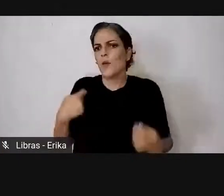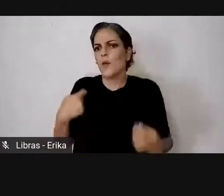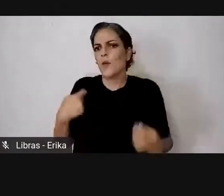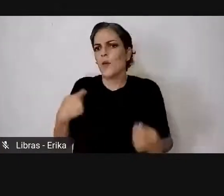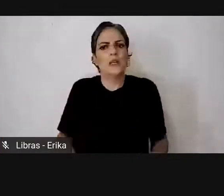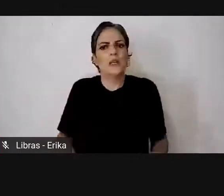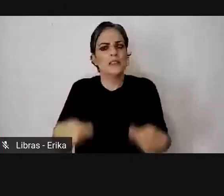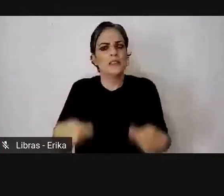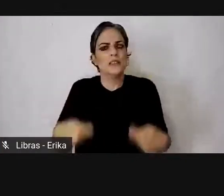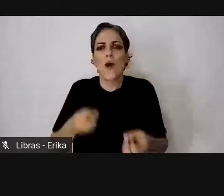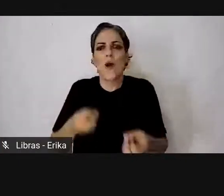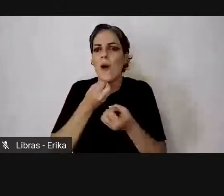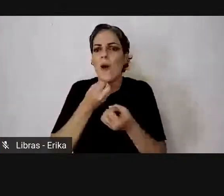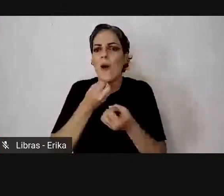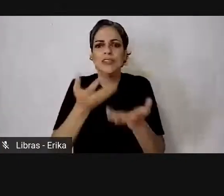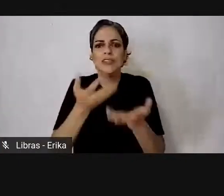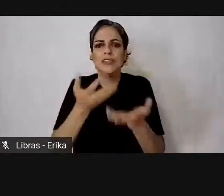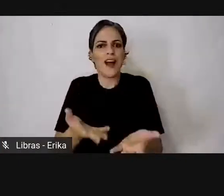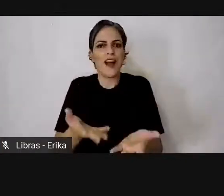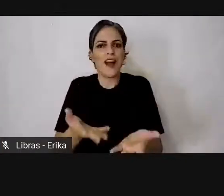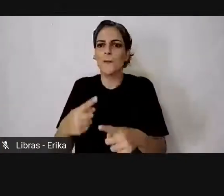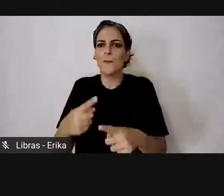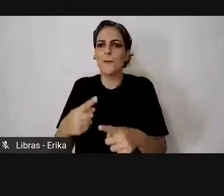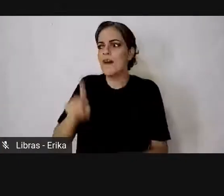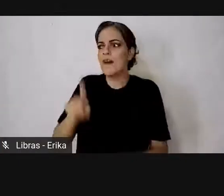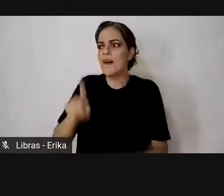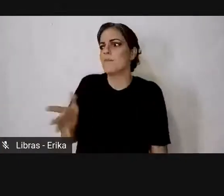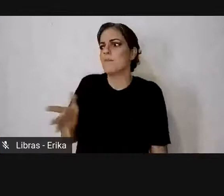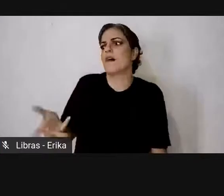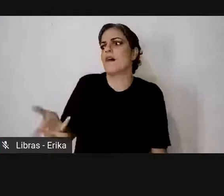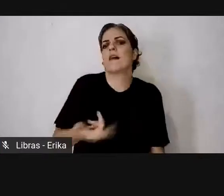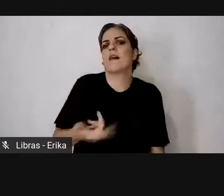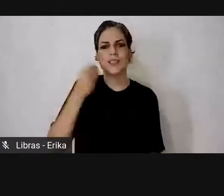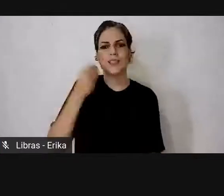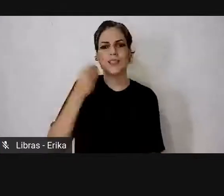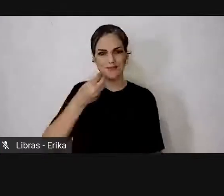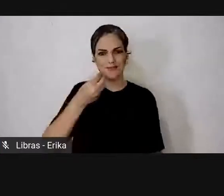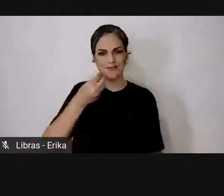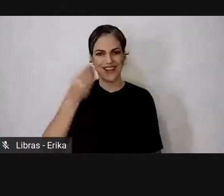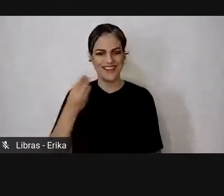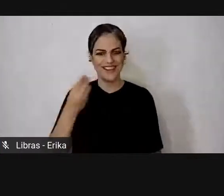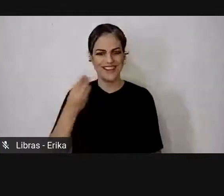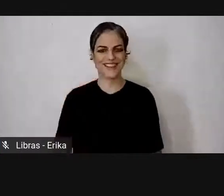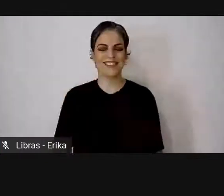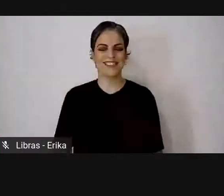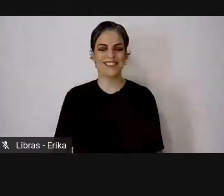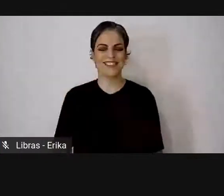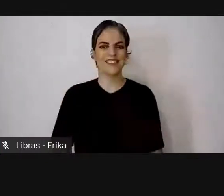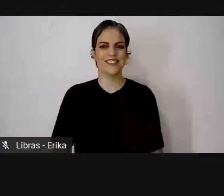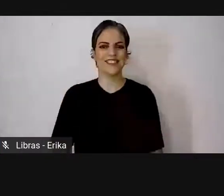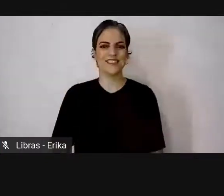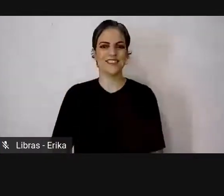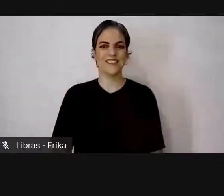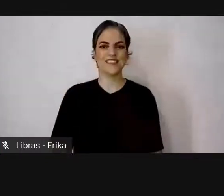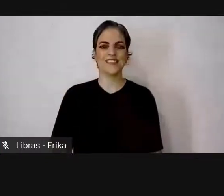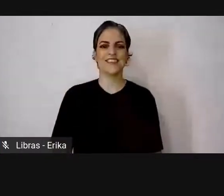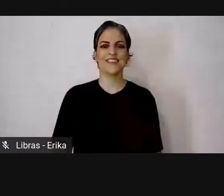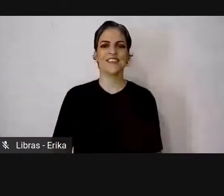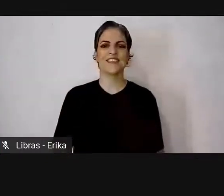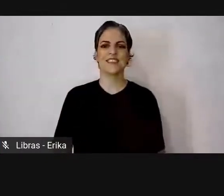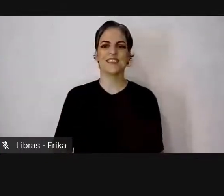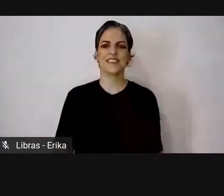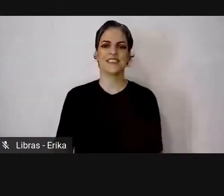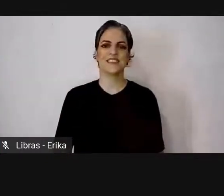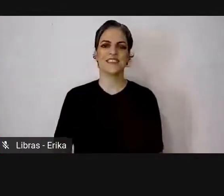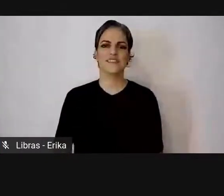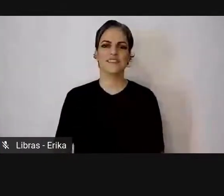achava essa história fantástica. E a minha primeira parte, na verdade, bem orientada que fui pelo Marciano,